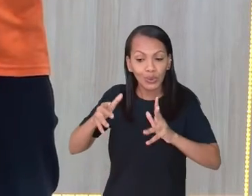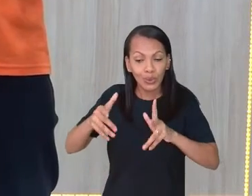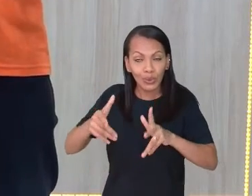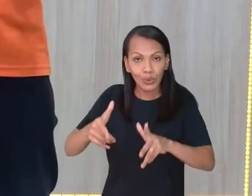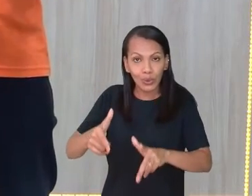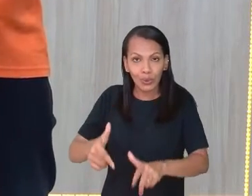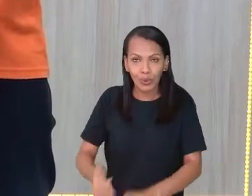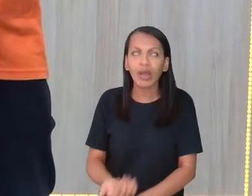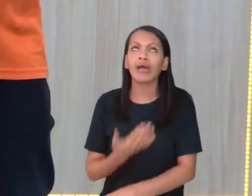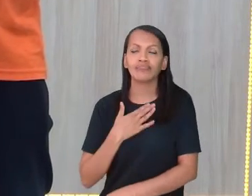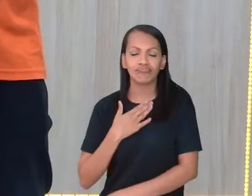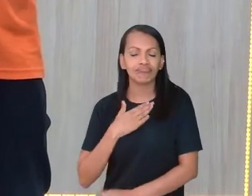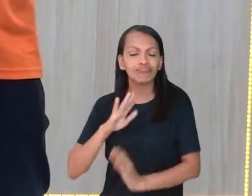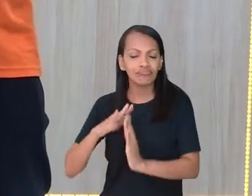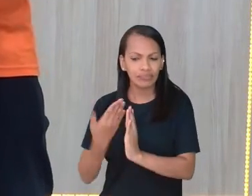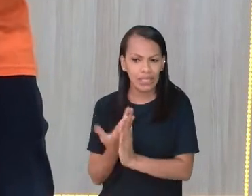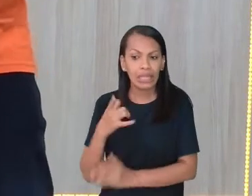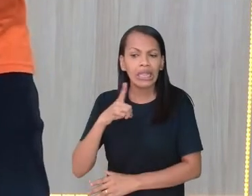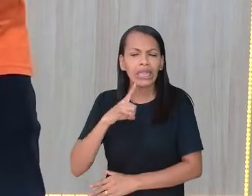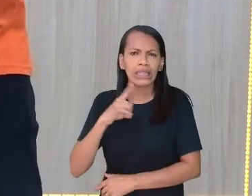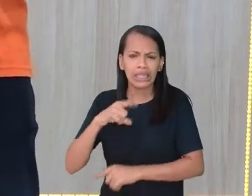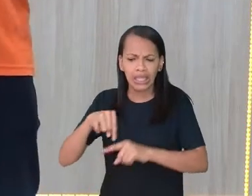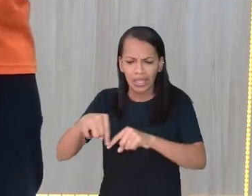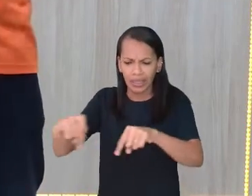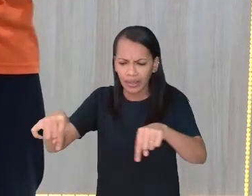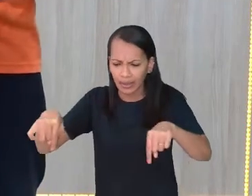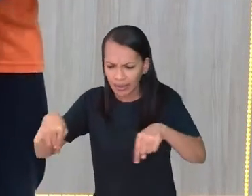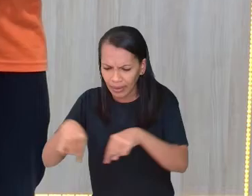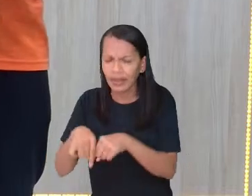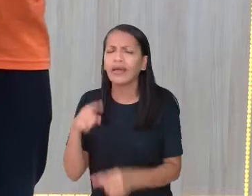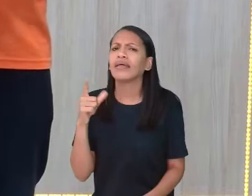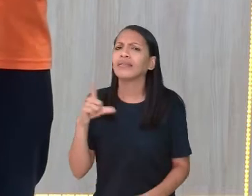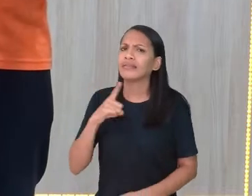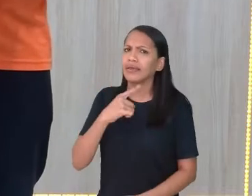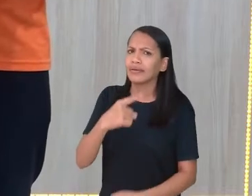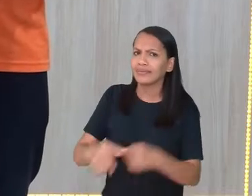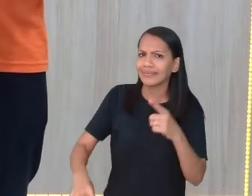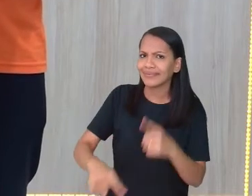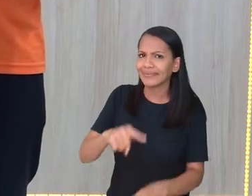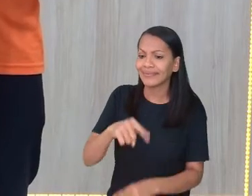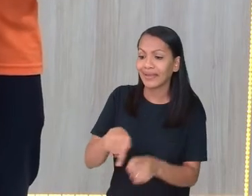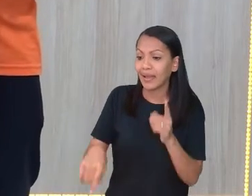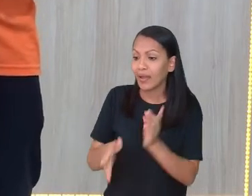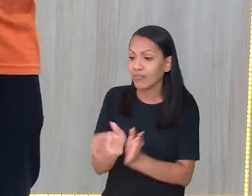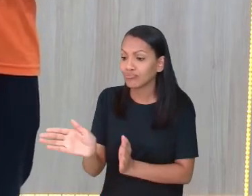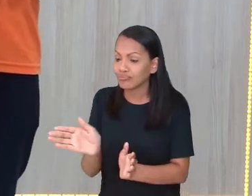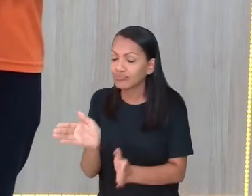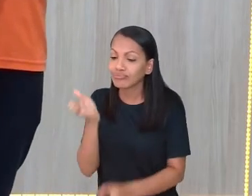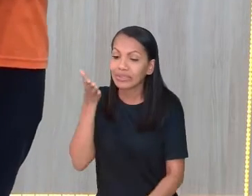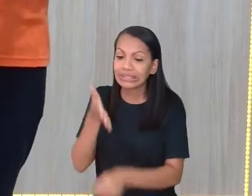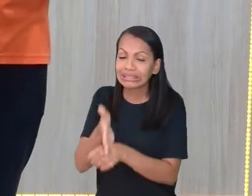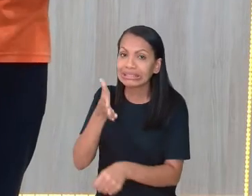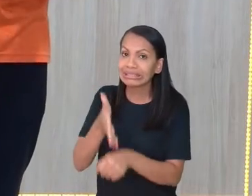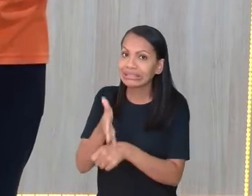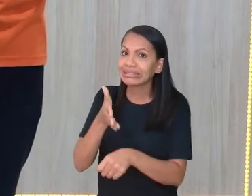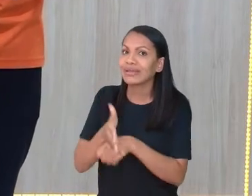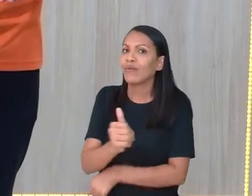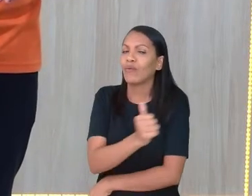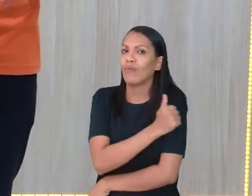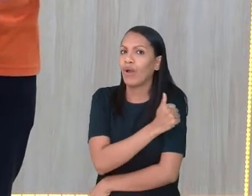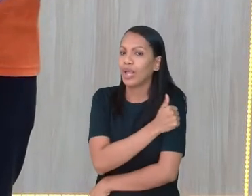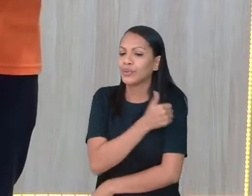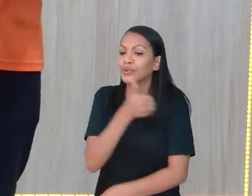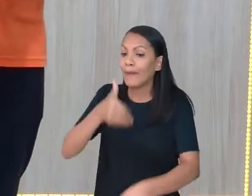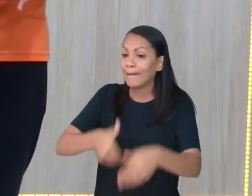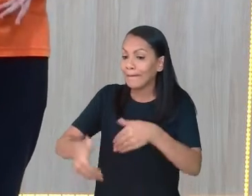fechadinho, as minhas escolas agora têm quadra, têm materiais, está lá acessível para os nossos estudantes, eu já garanti